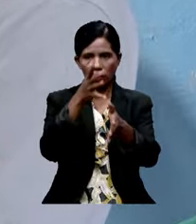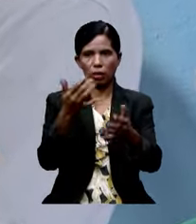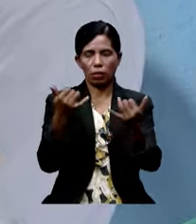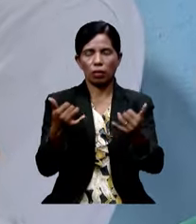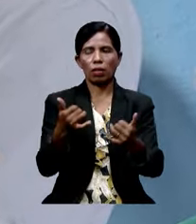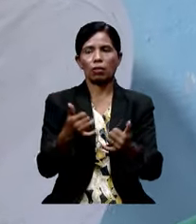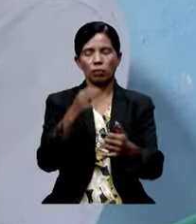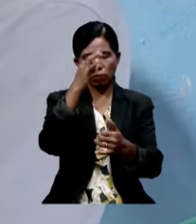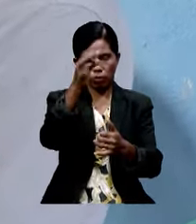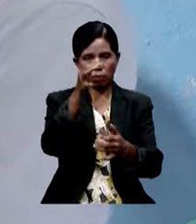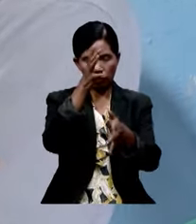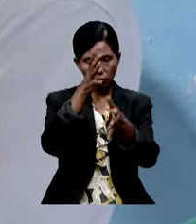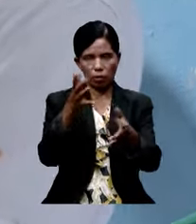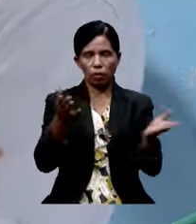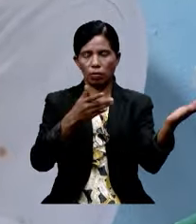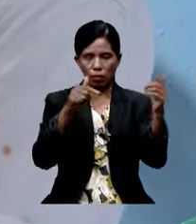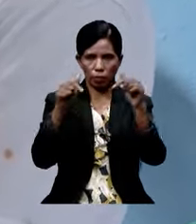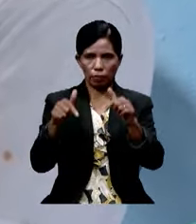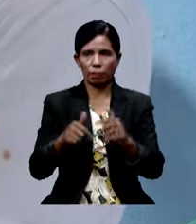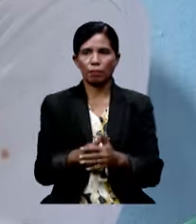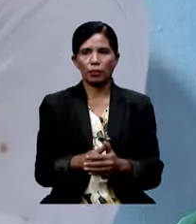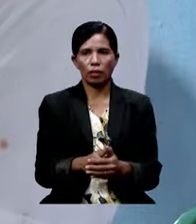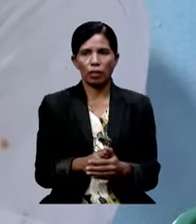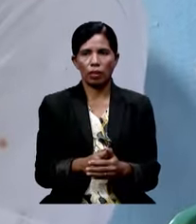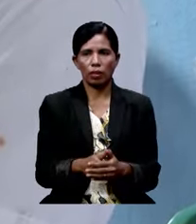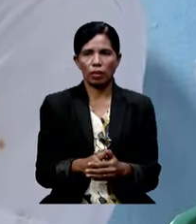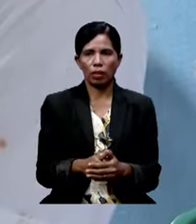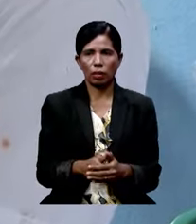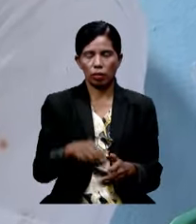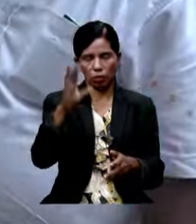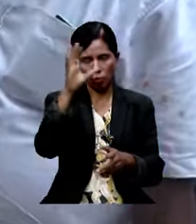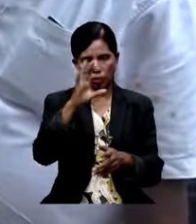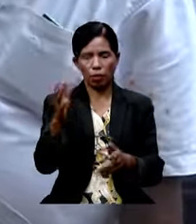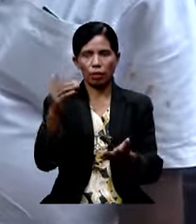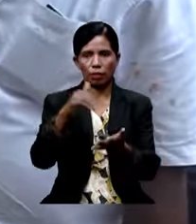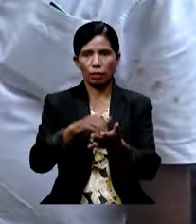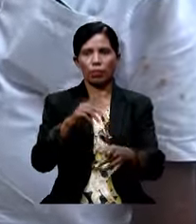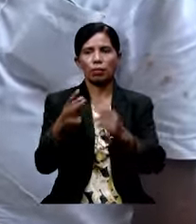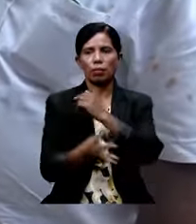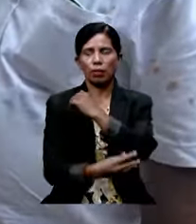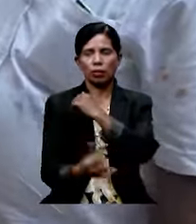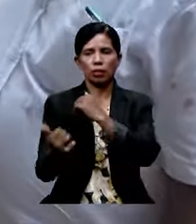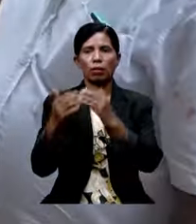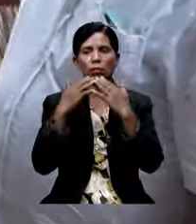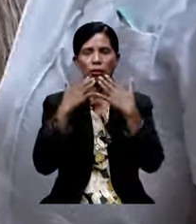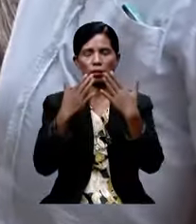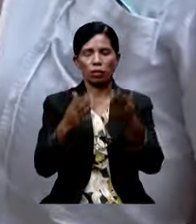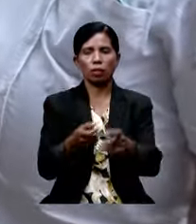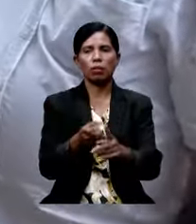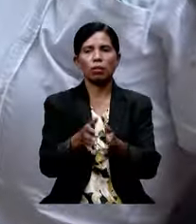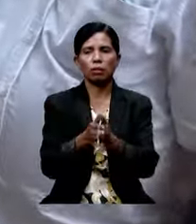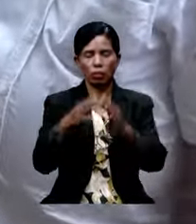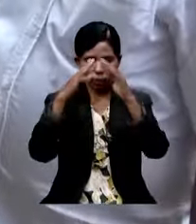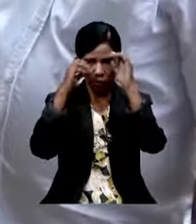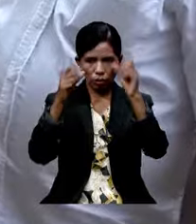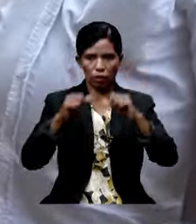tan. Ne kan? Ne mai luri dene, questo na va maxe bucatan. Ema vulnerável sira agradece no russo presidência da república